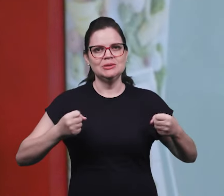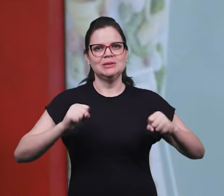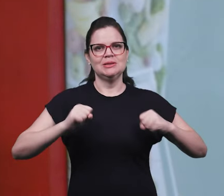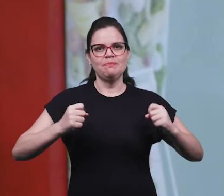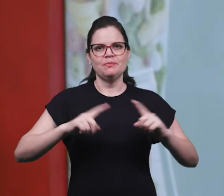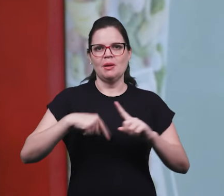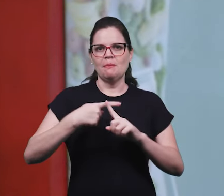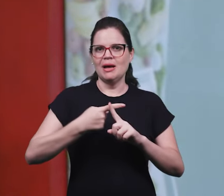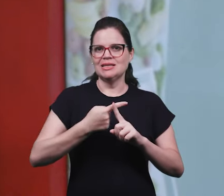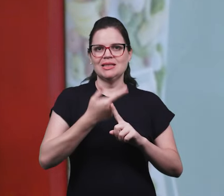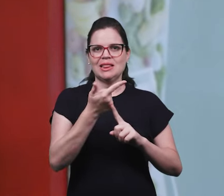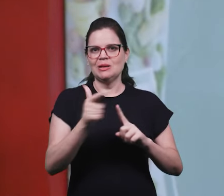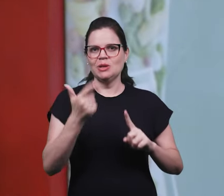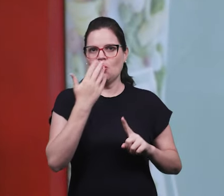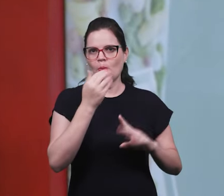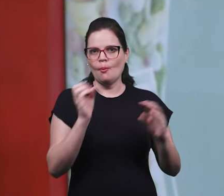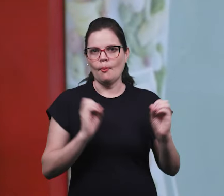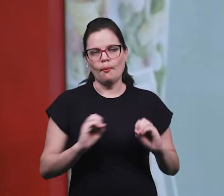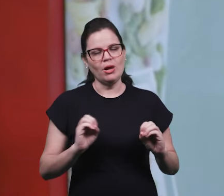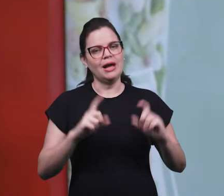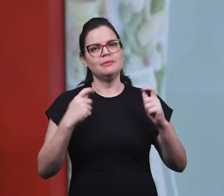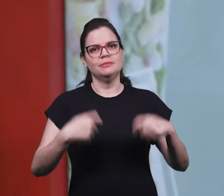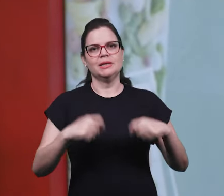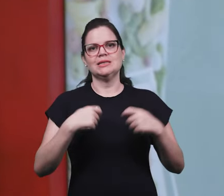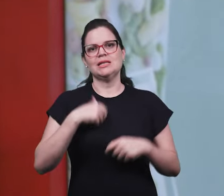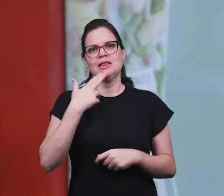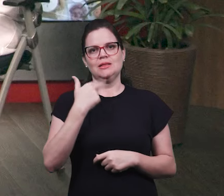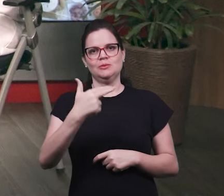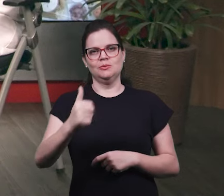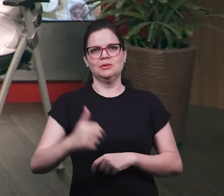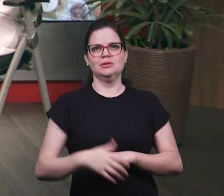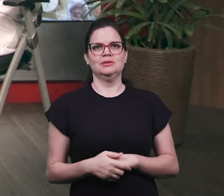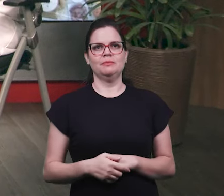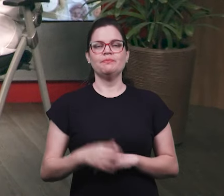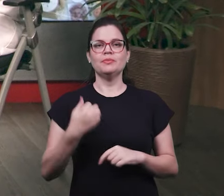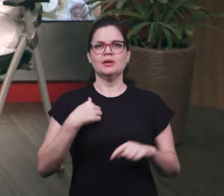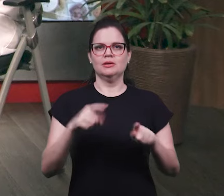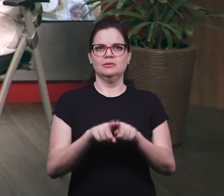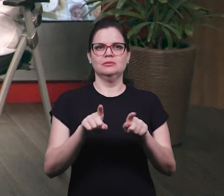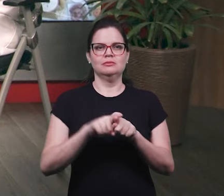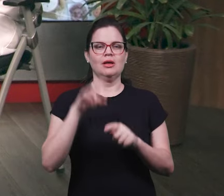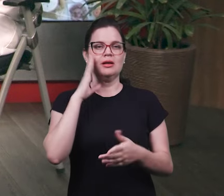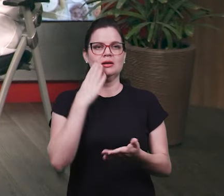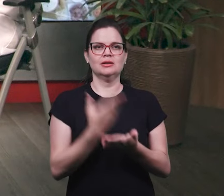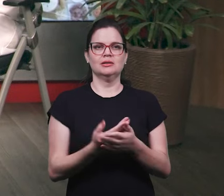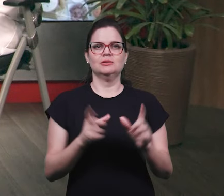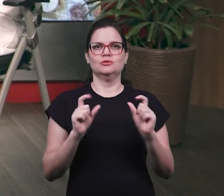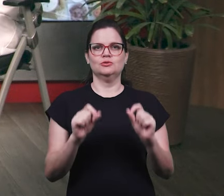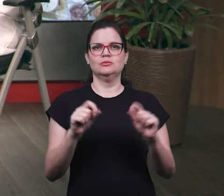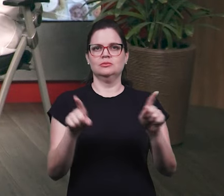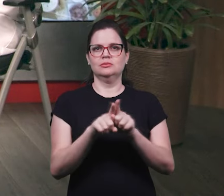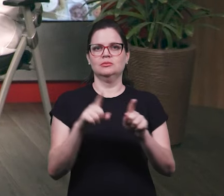o que precisa nem para manter o peso Além disso eu acredito também que deva ter muito ligação com o fator